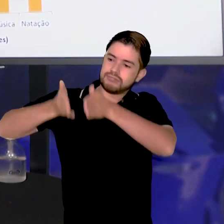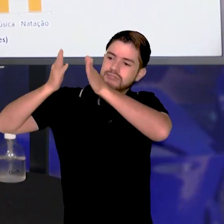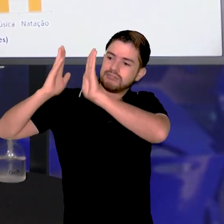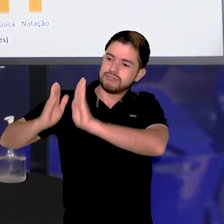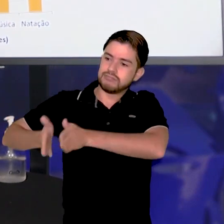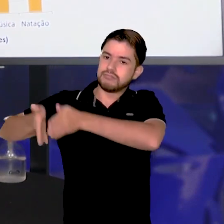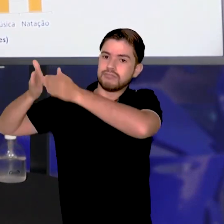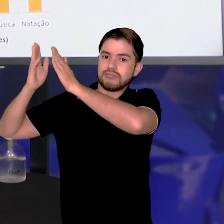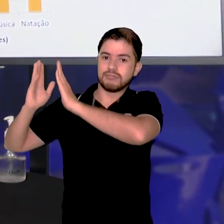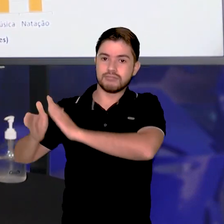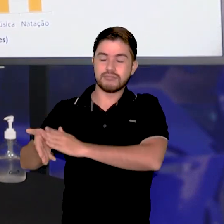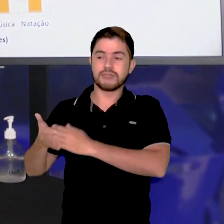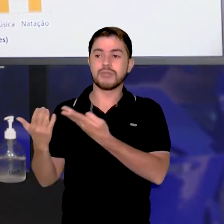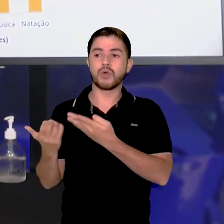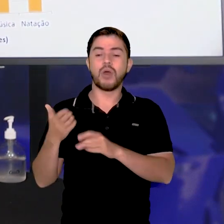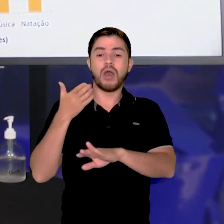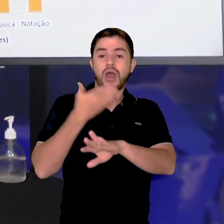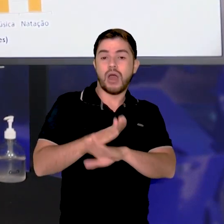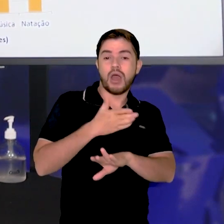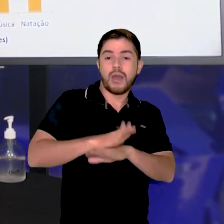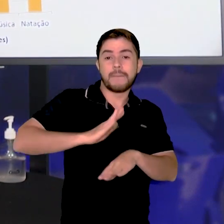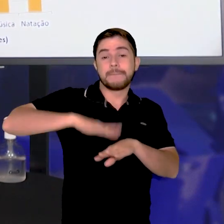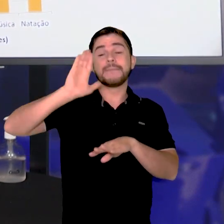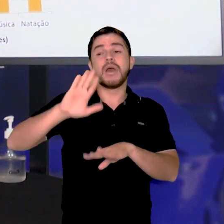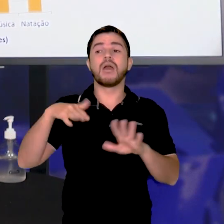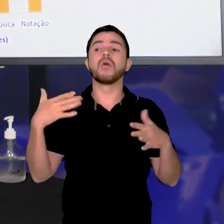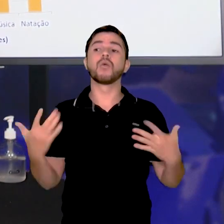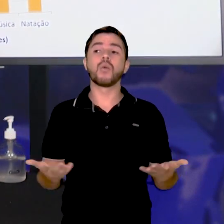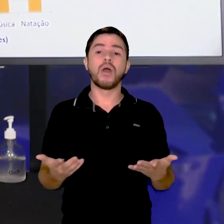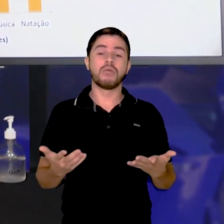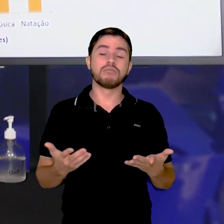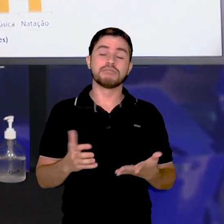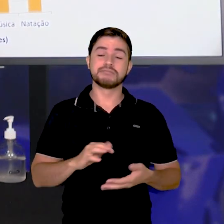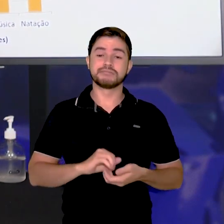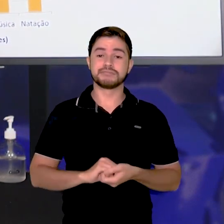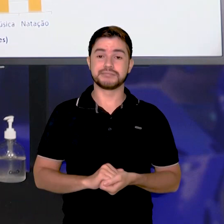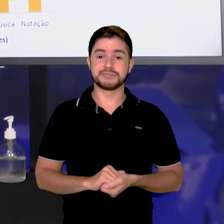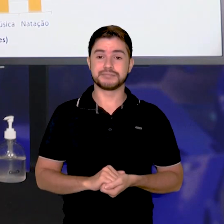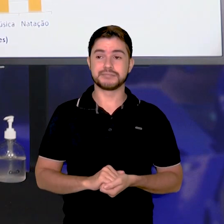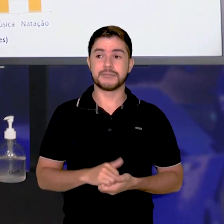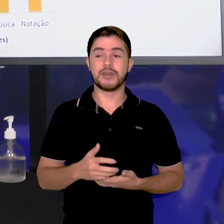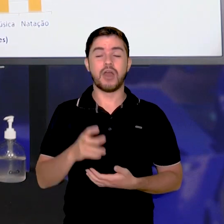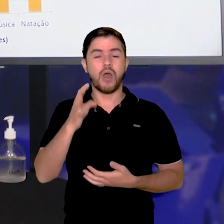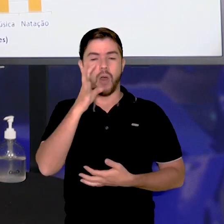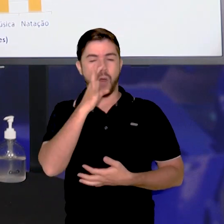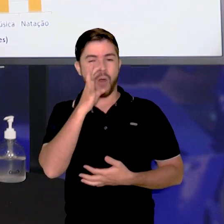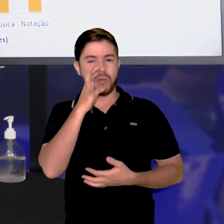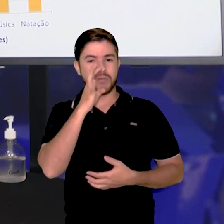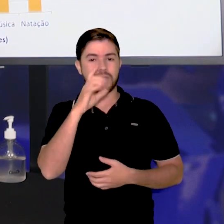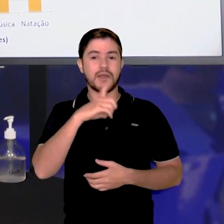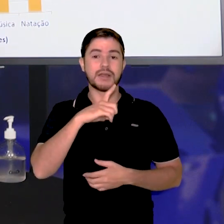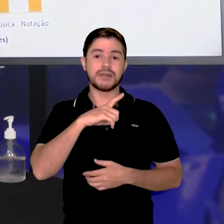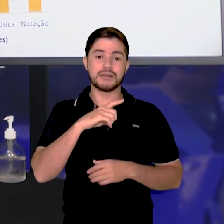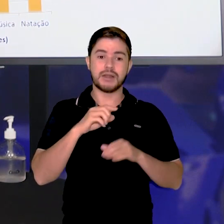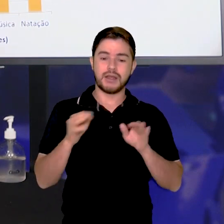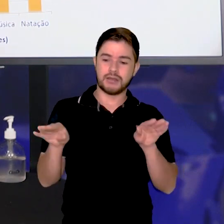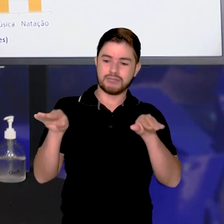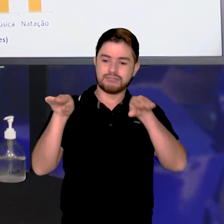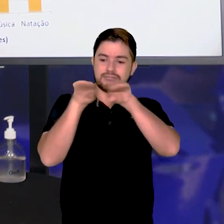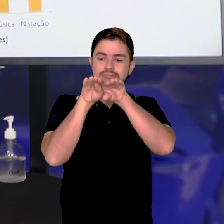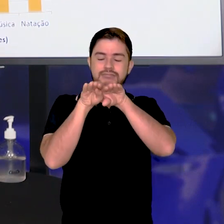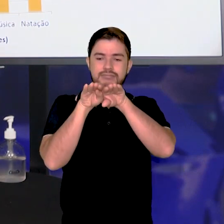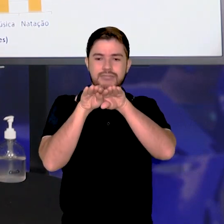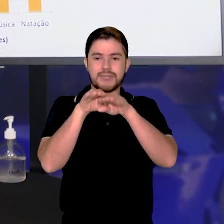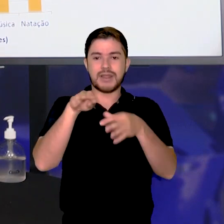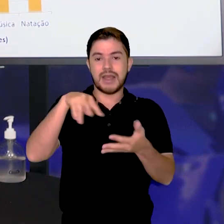a atividade mais praticada pelos alunos do sexto ano? Da turma de Carlos, Arthur. A gente observa aqui, ó, que temos um empate. Tanto